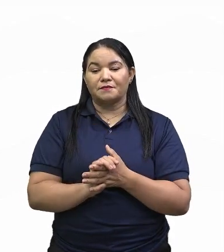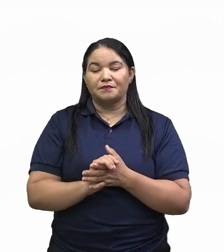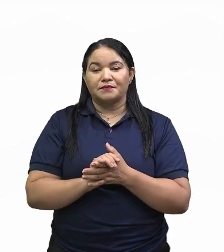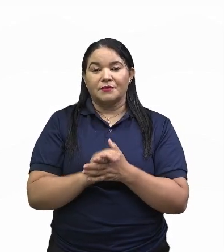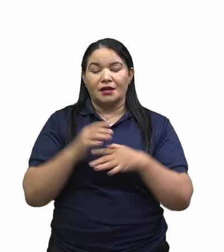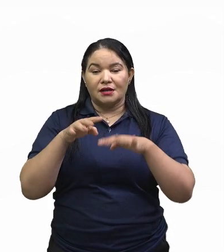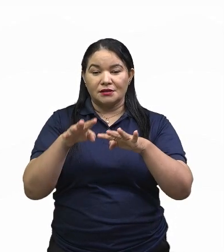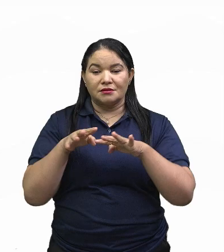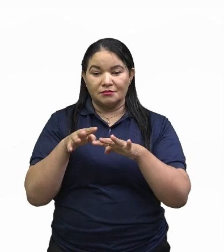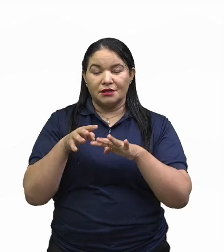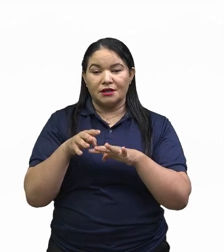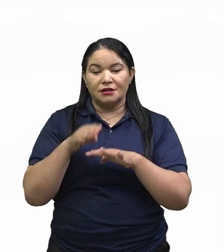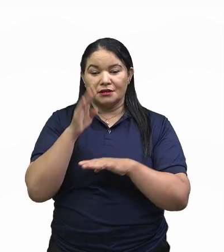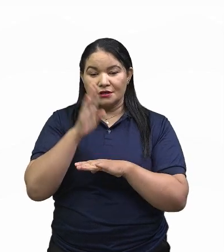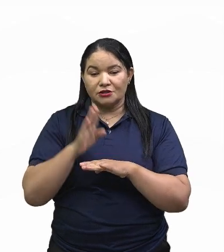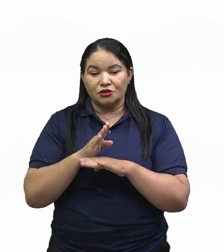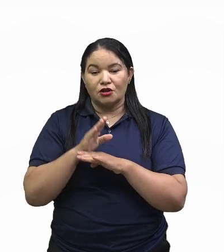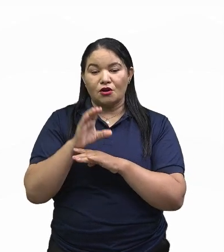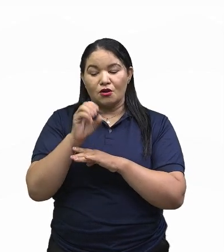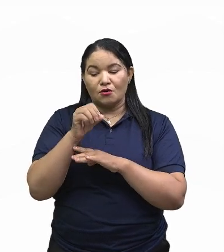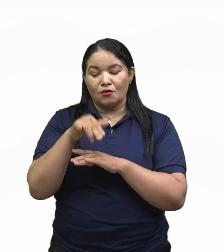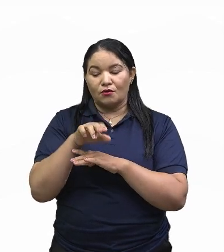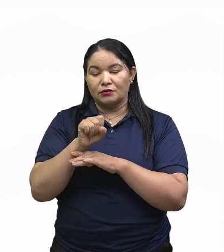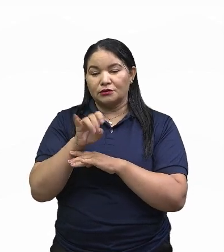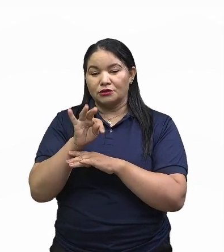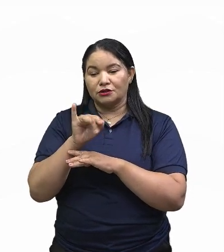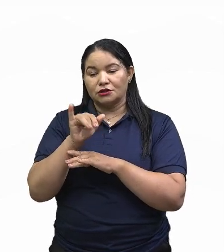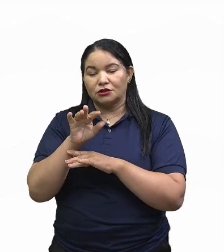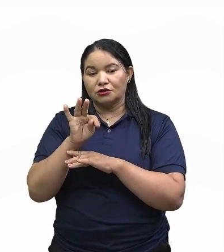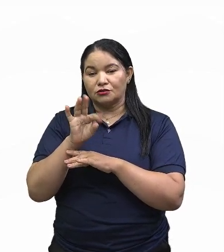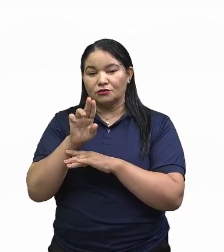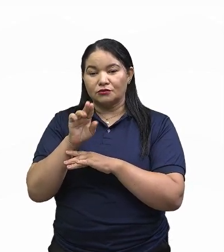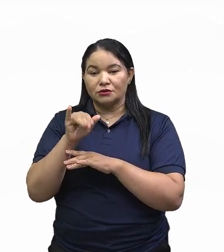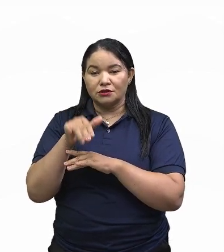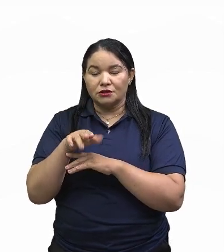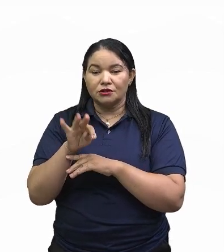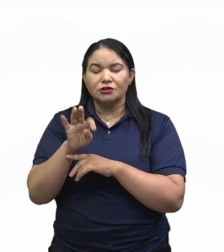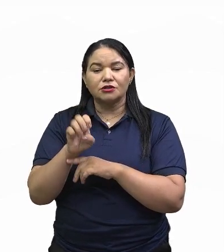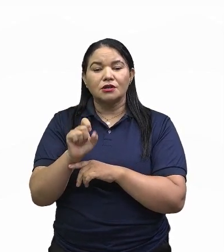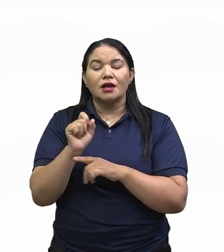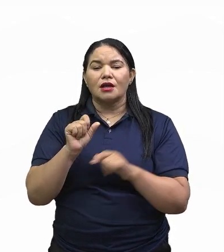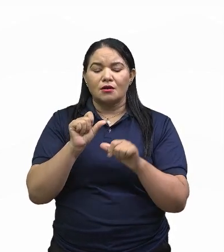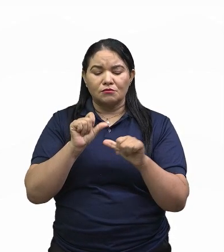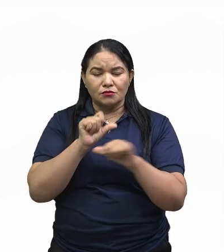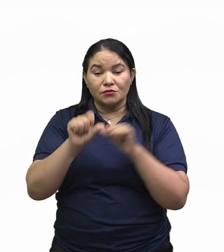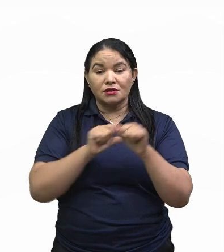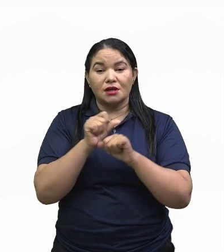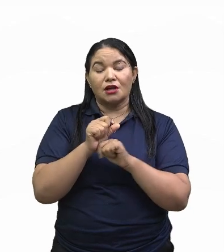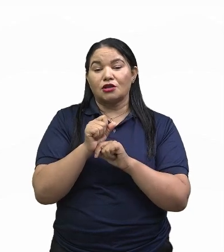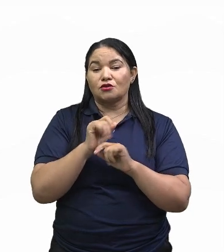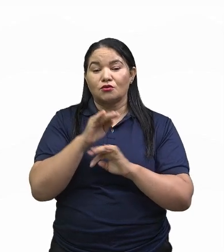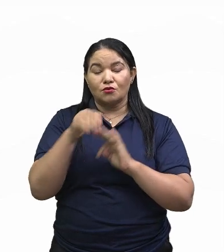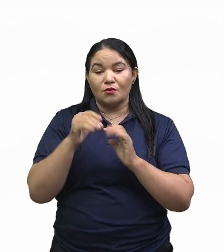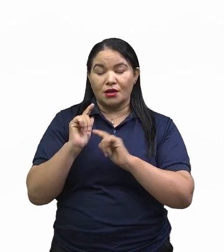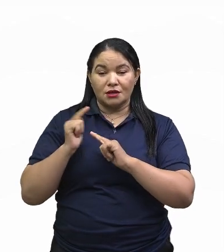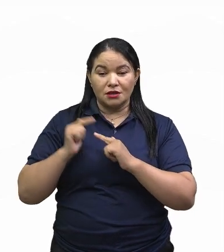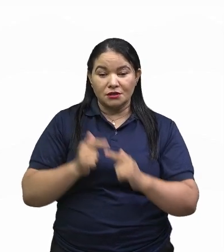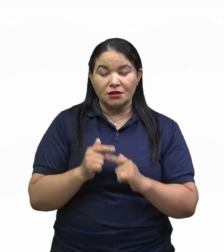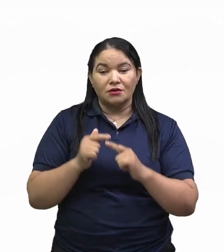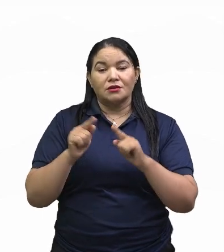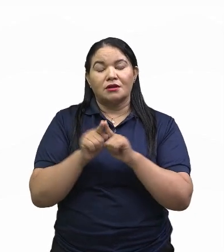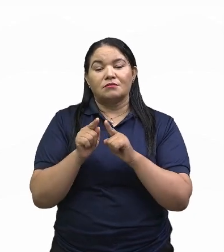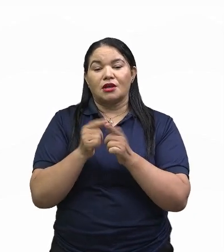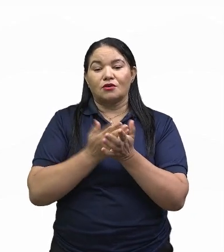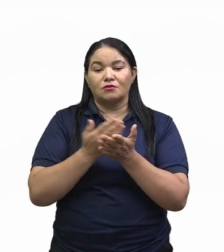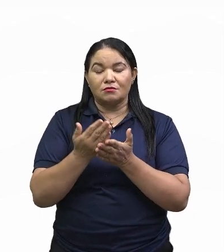Assembleia Nacional Constituinte, né, rompendo com a tradição e iniciando aquele